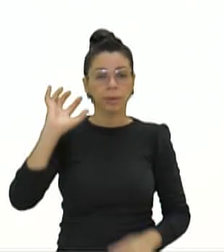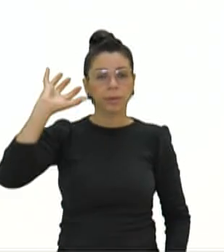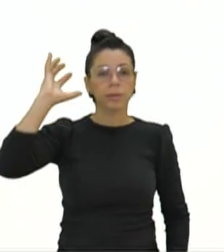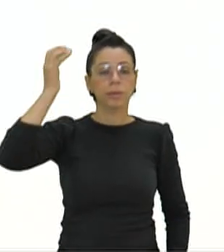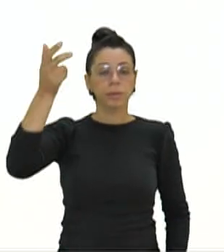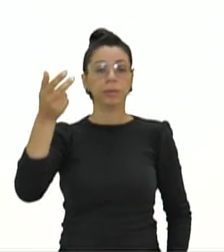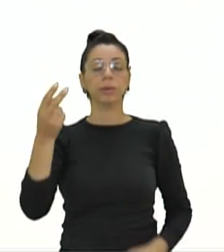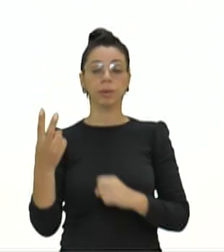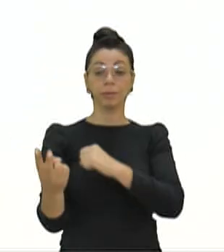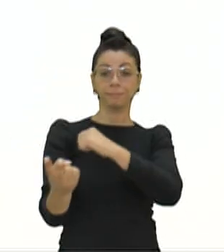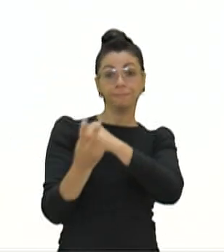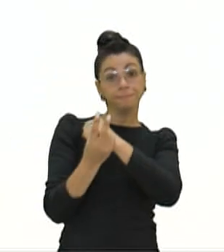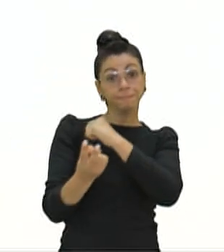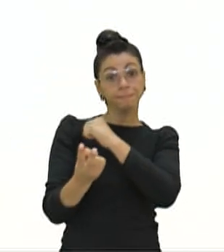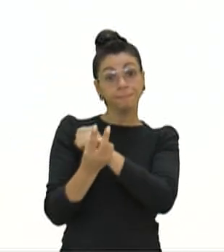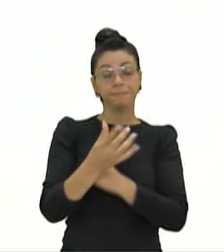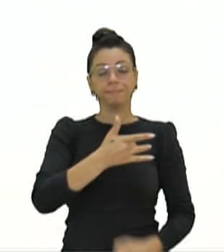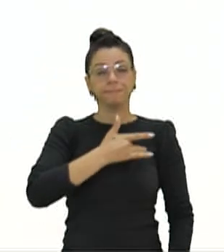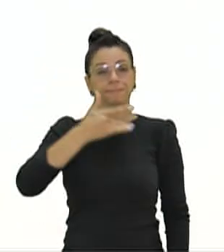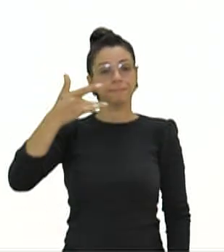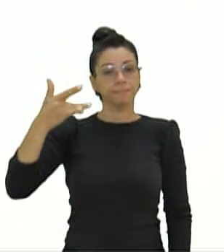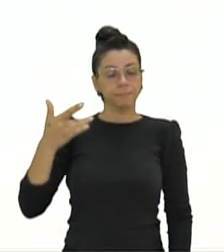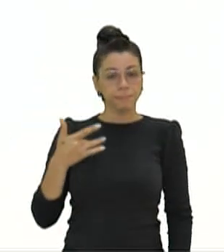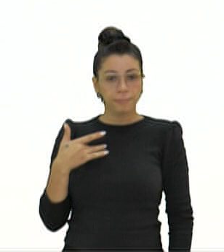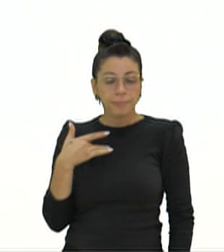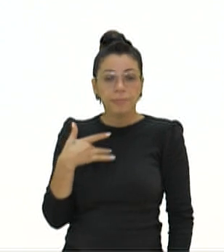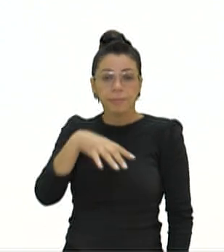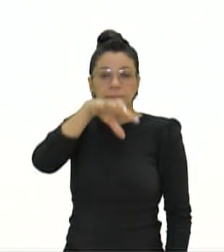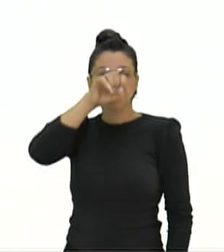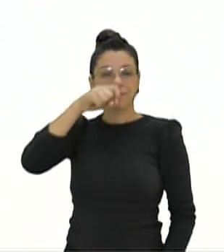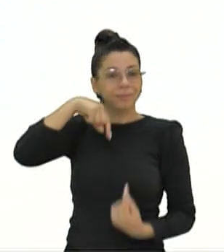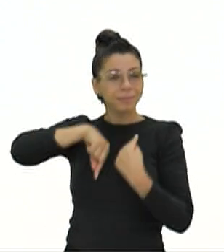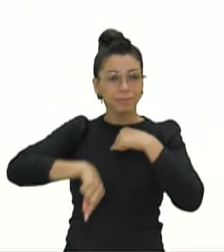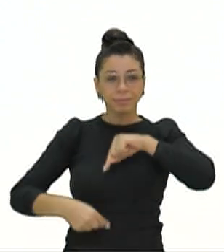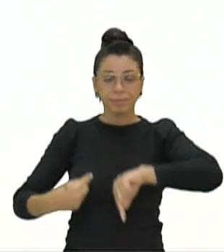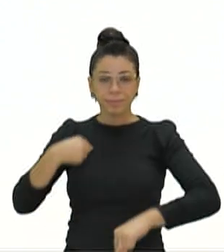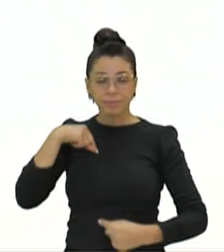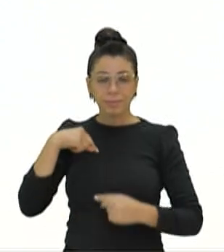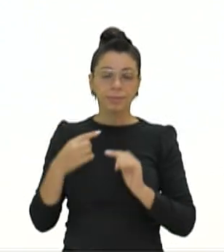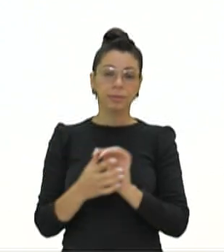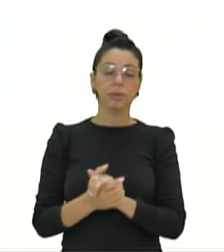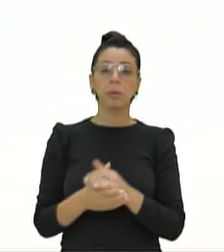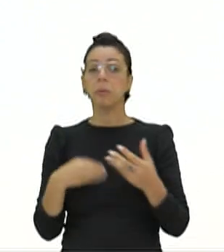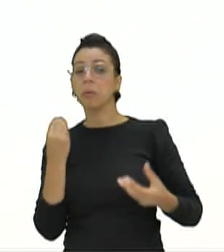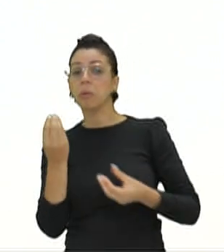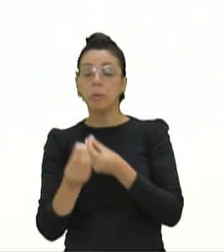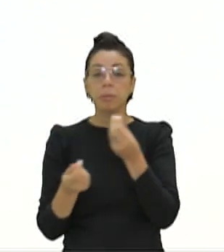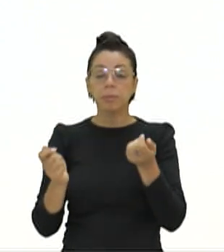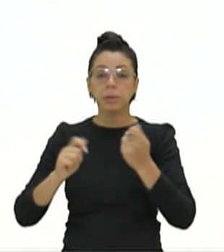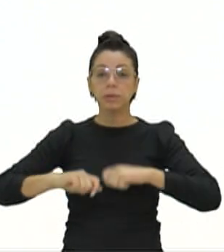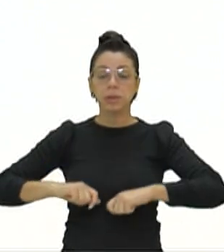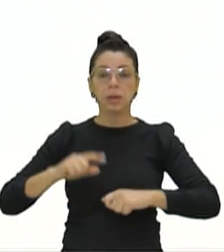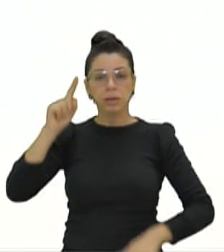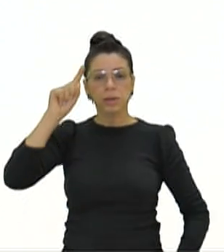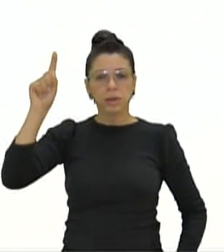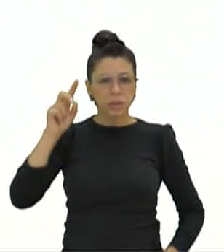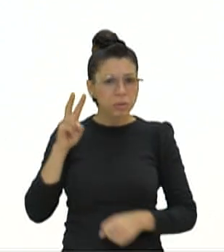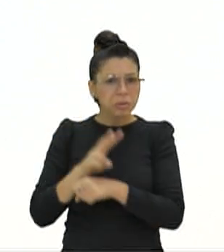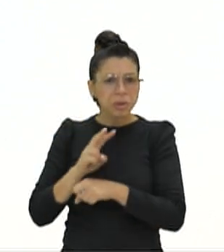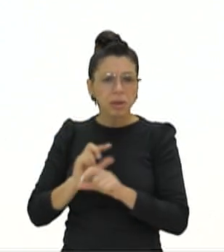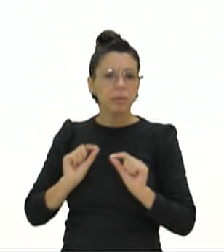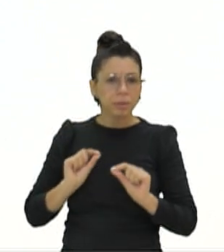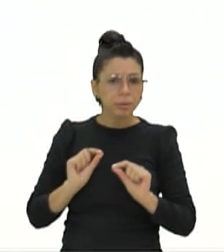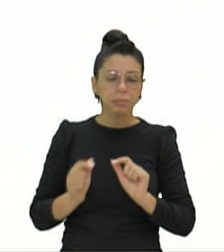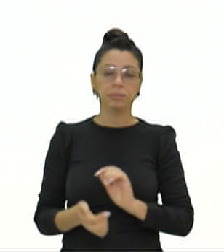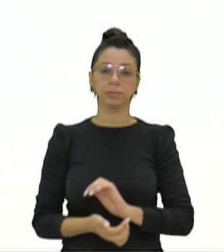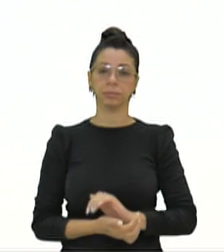que ajudam a preservar a saúde do nosso sistema respiratório? E o que cuidados a gente deve ter no nosso dia a dia? Vamos lá?